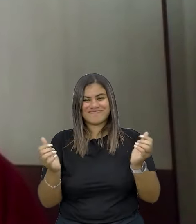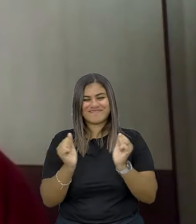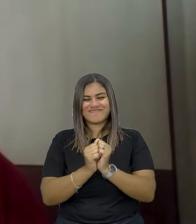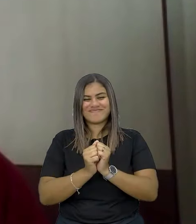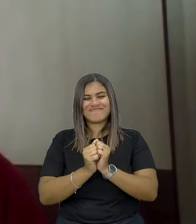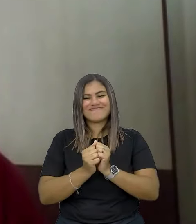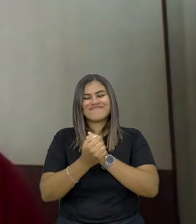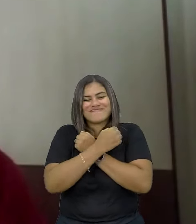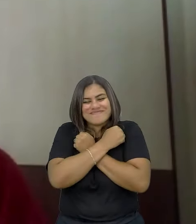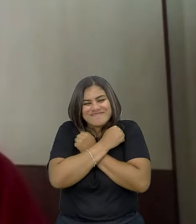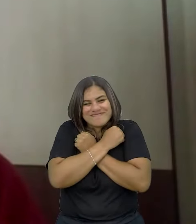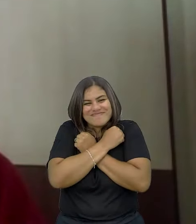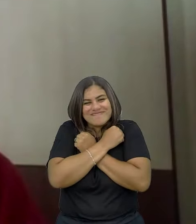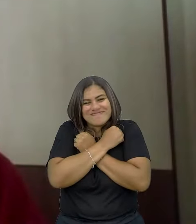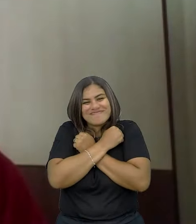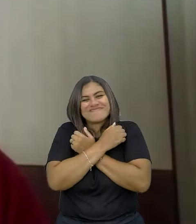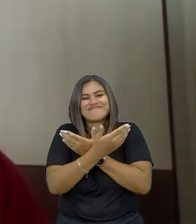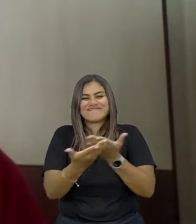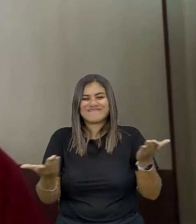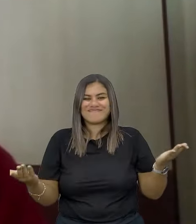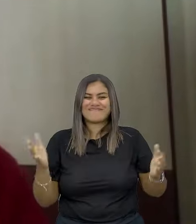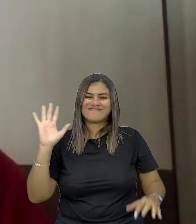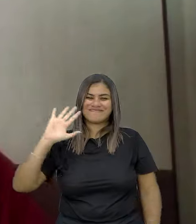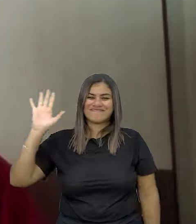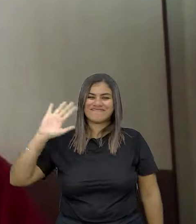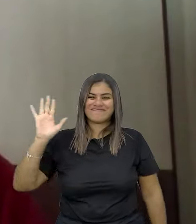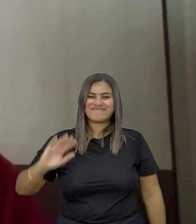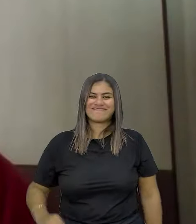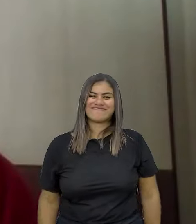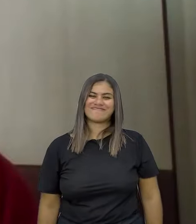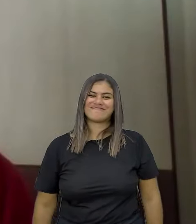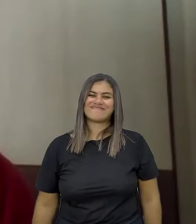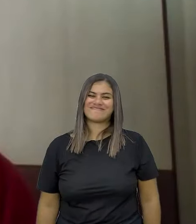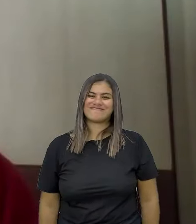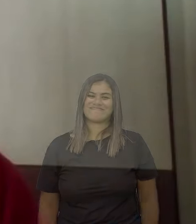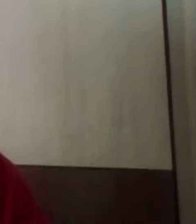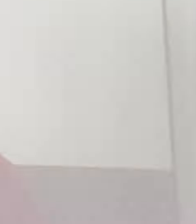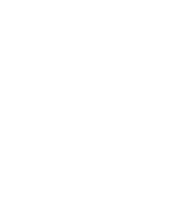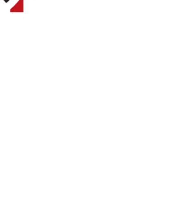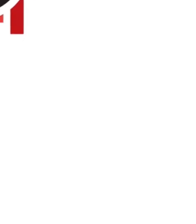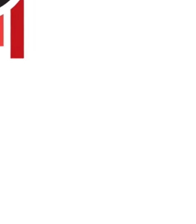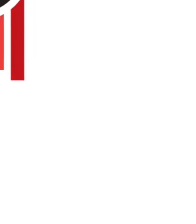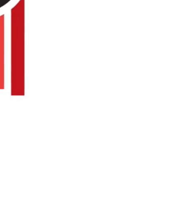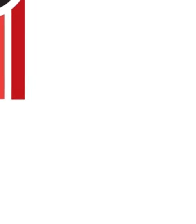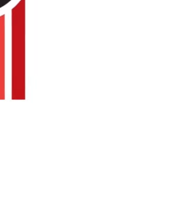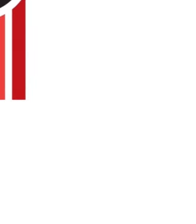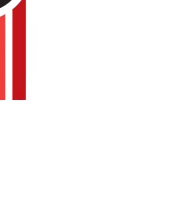vocês. Um grande abraço no coração de todos vocês. Se cuidem.